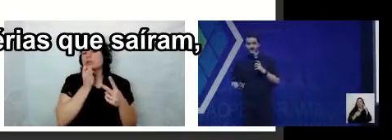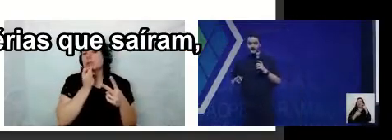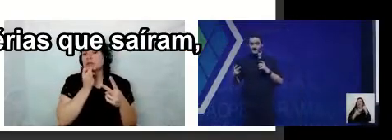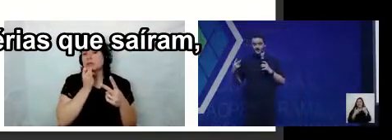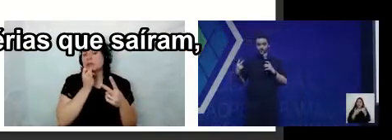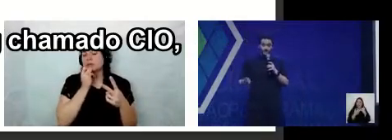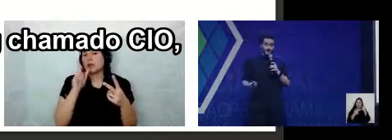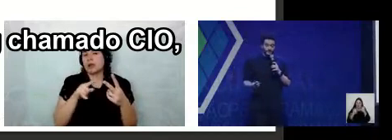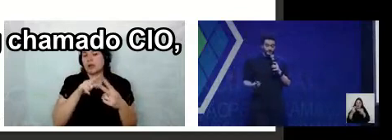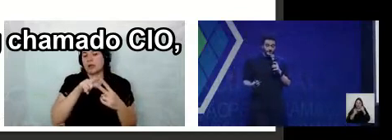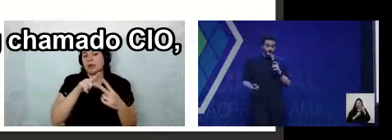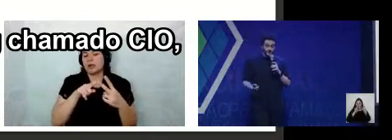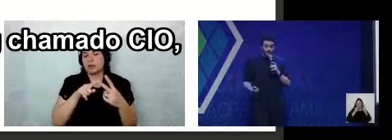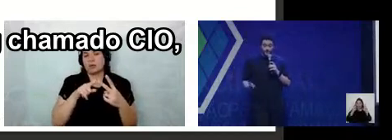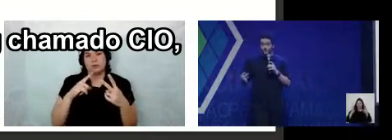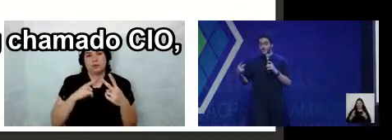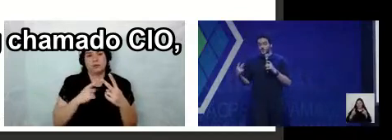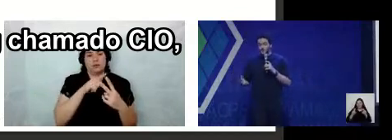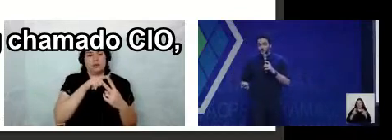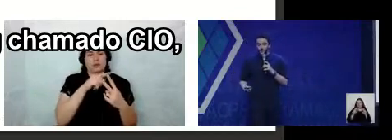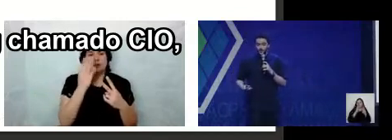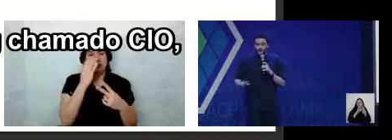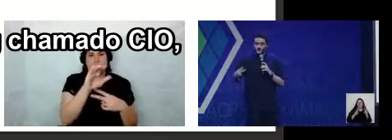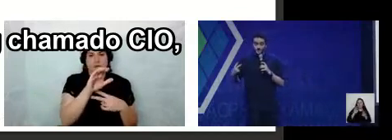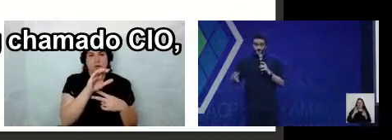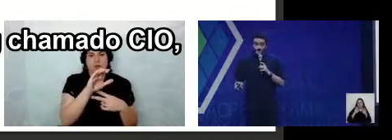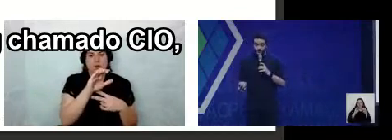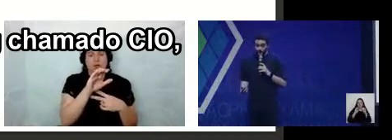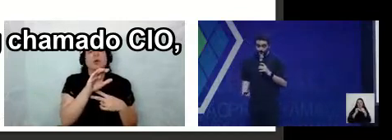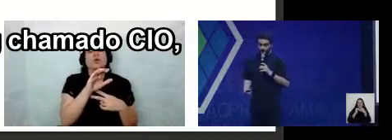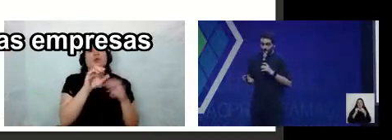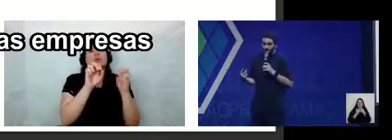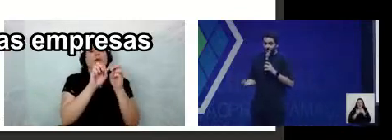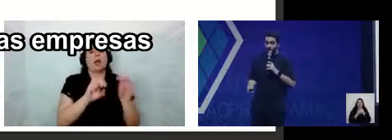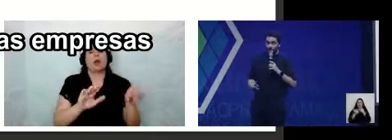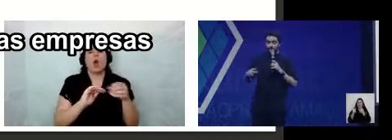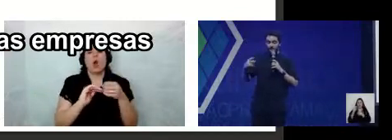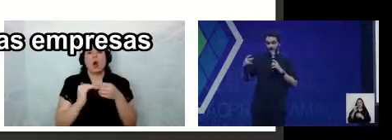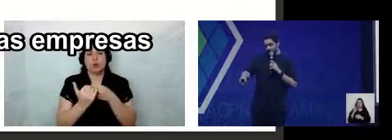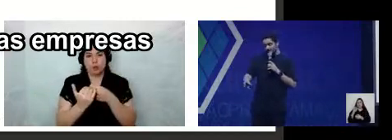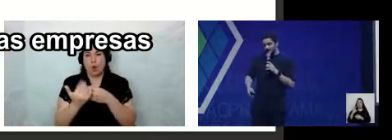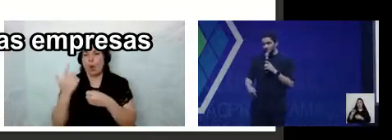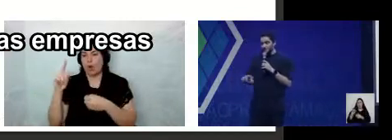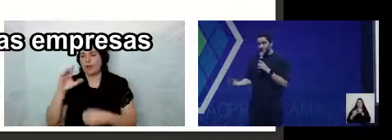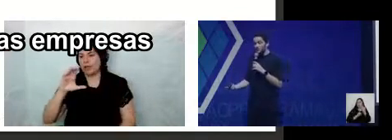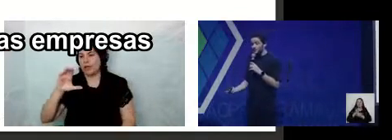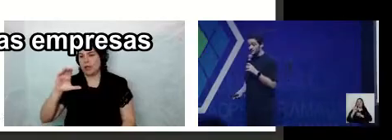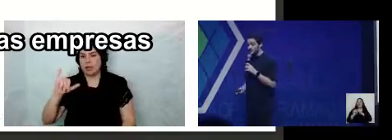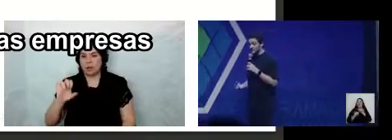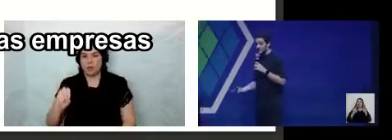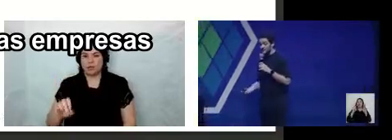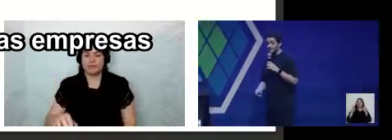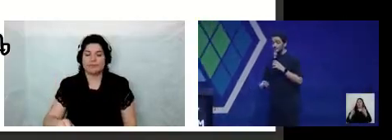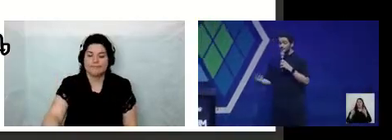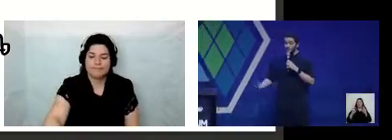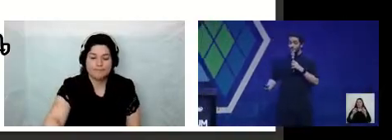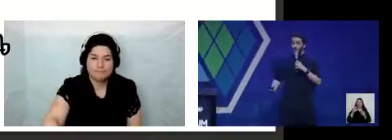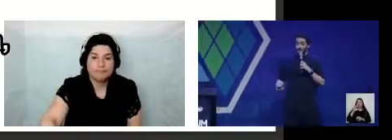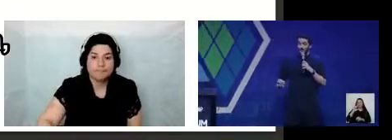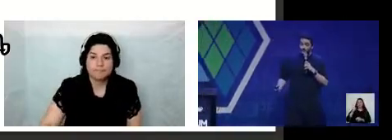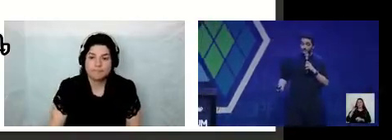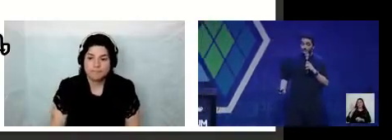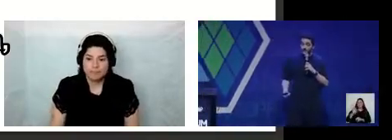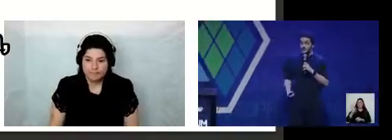duas matérias que saíram, uma no site da Oracle e uma no blog chamado CIO, que falam que, nesse caso, 98% das empresas